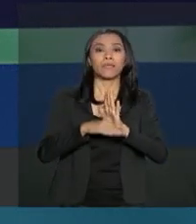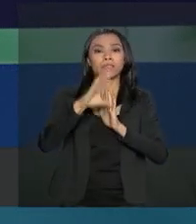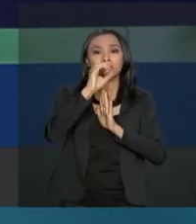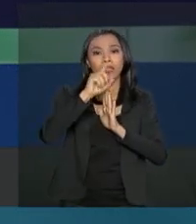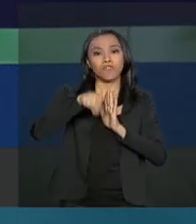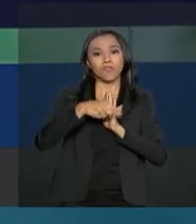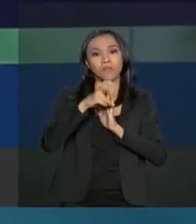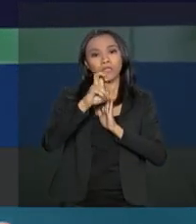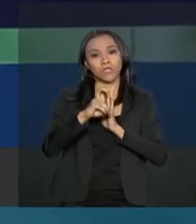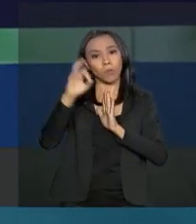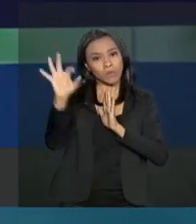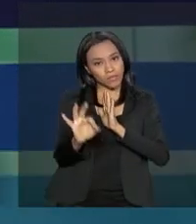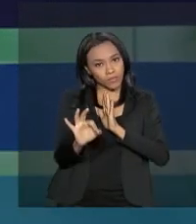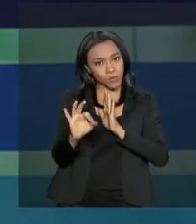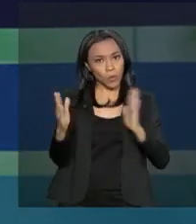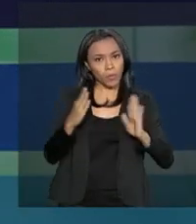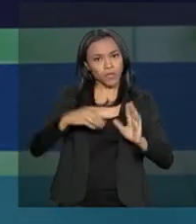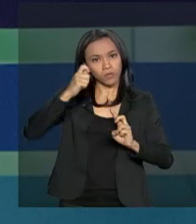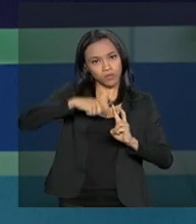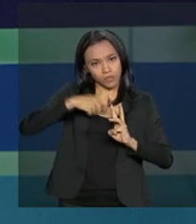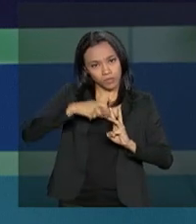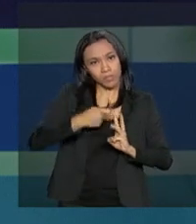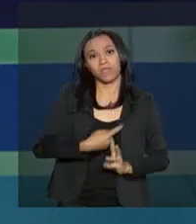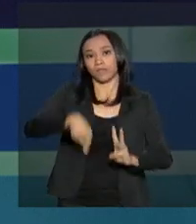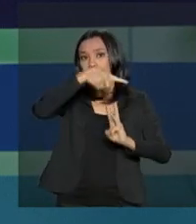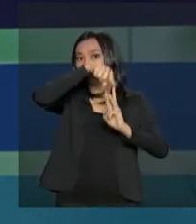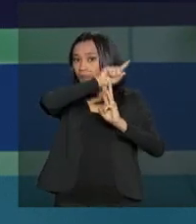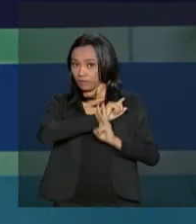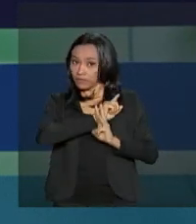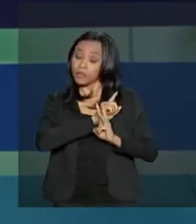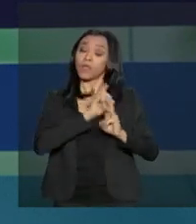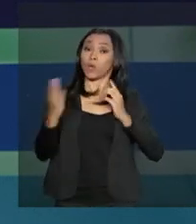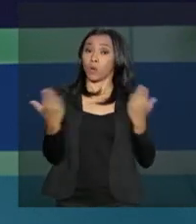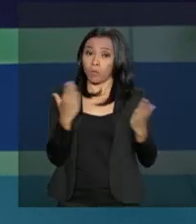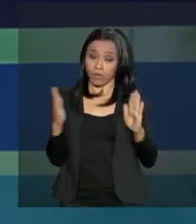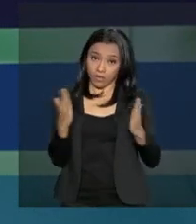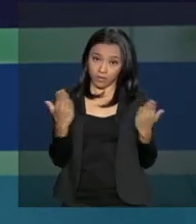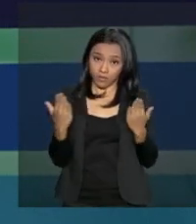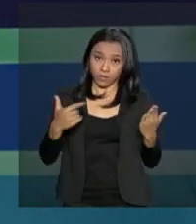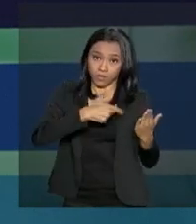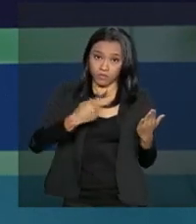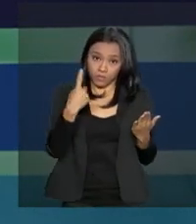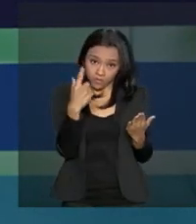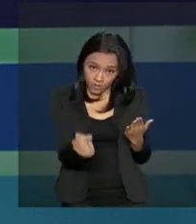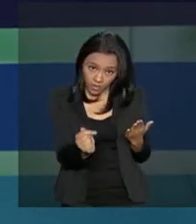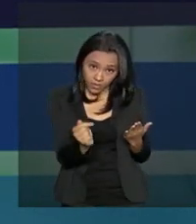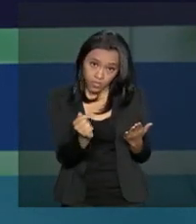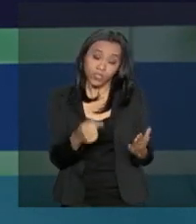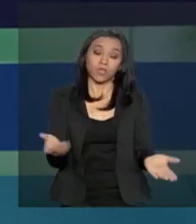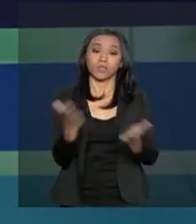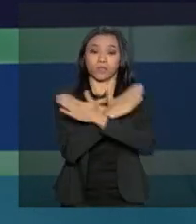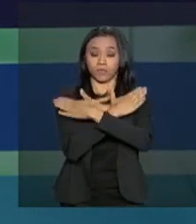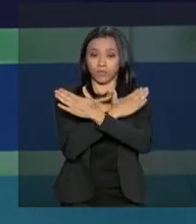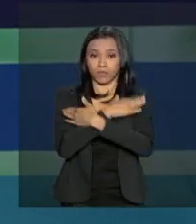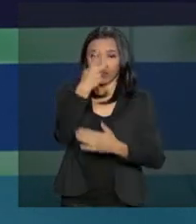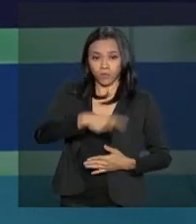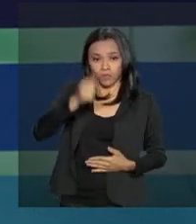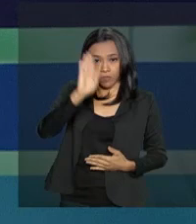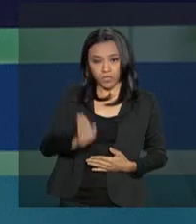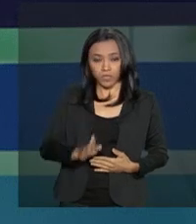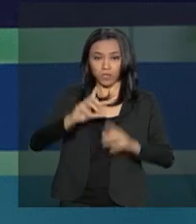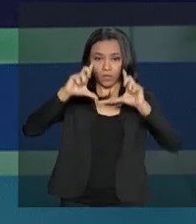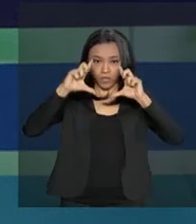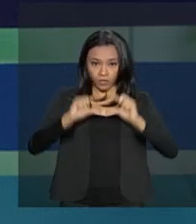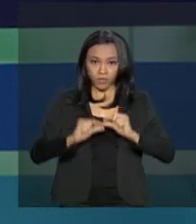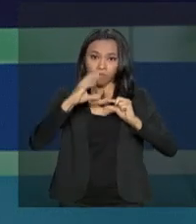ao trimestre anterior na comparação com o mesmo trimestre de 2007 a desocupação no brasil recuou